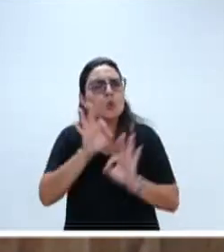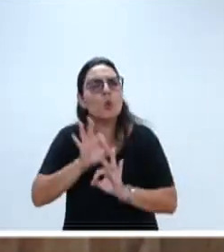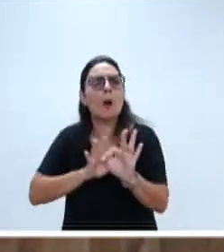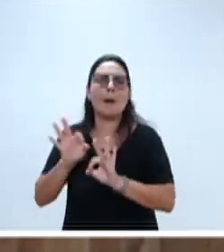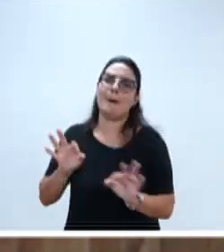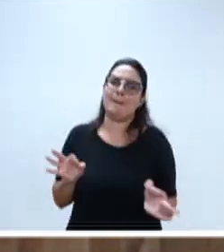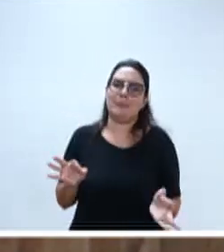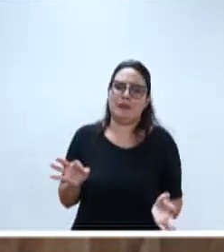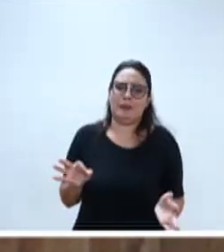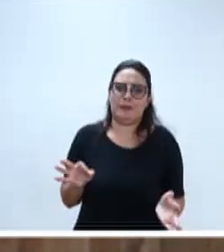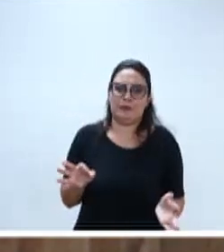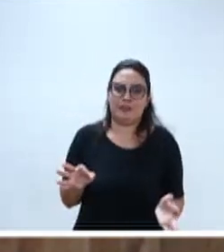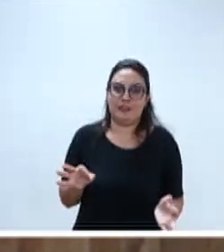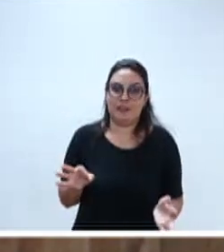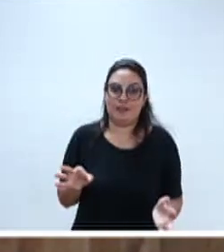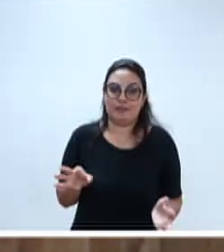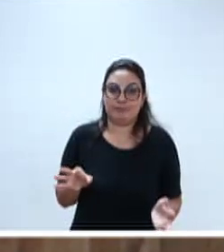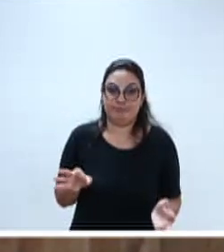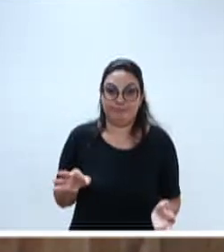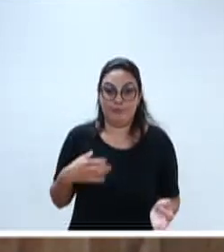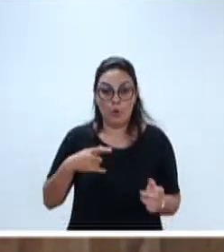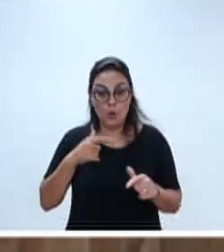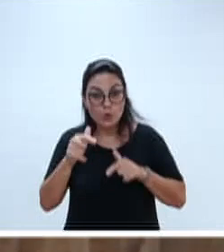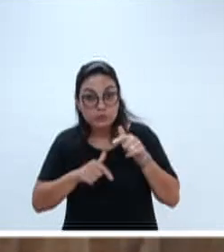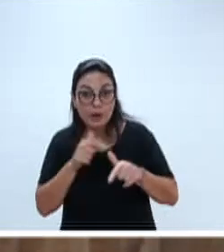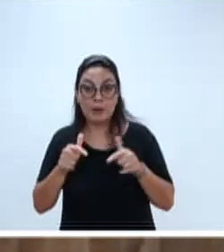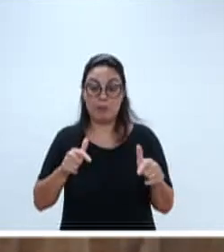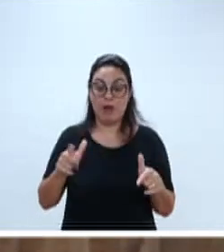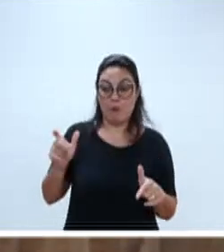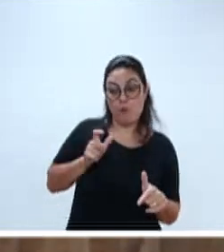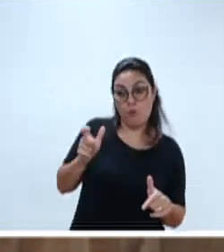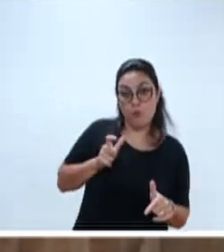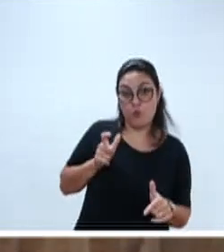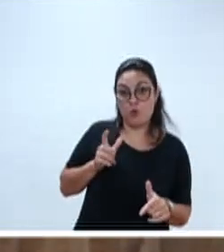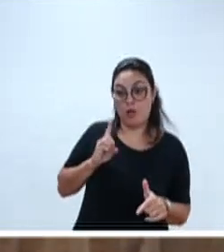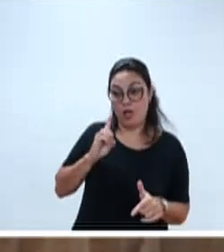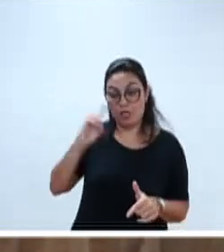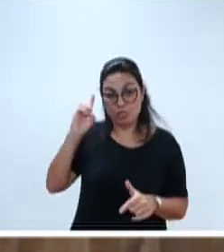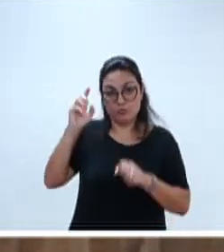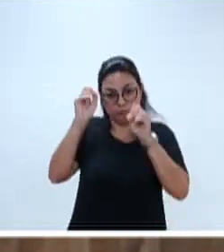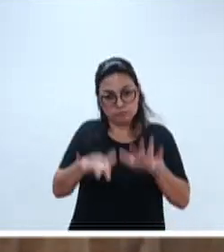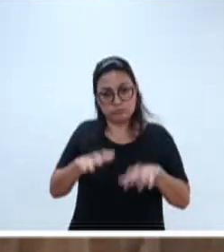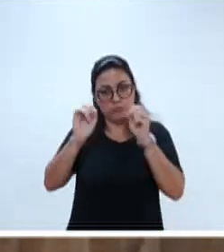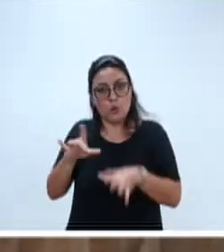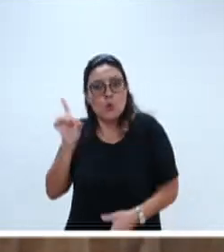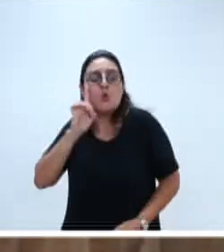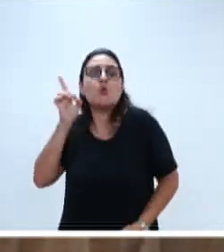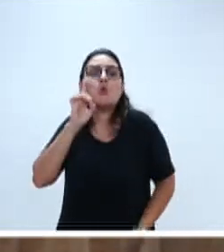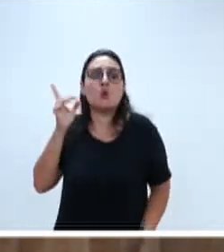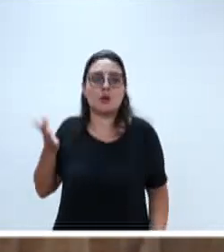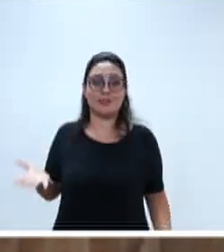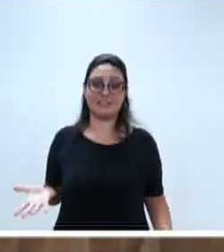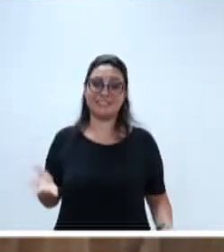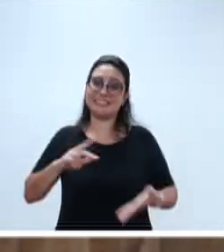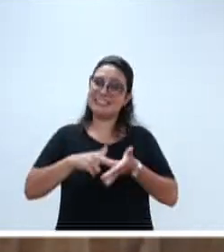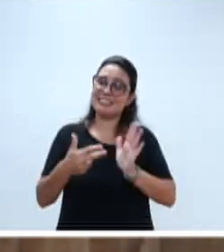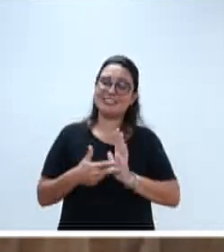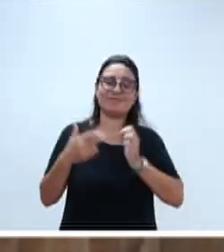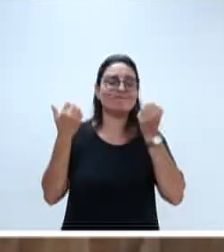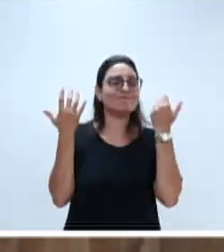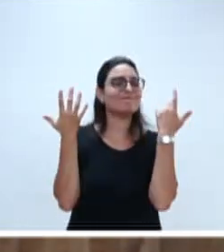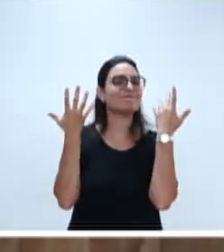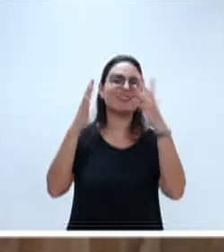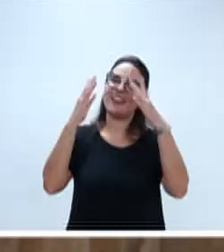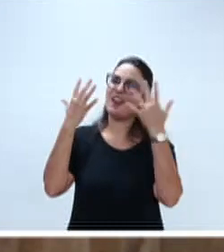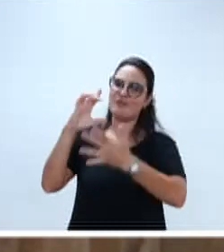a celebração com vontade, a celebração com afinidade com Deus, a celebração